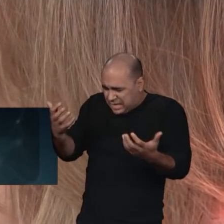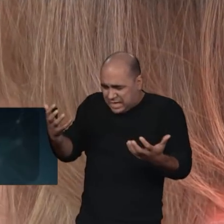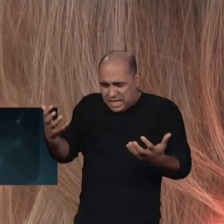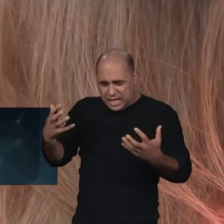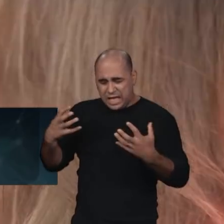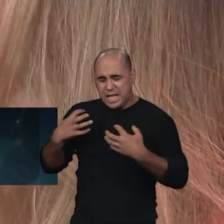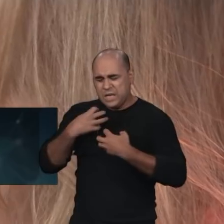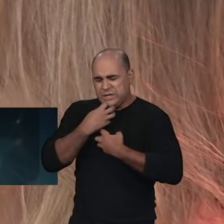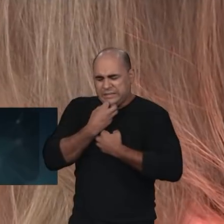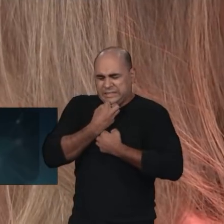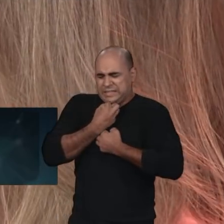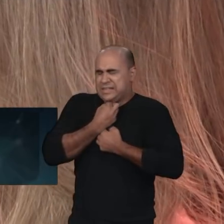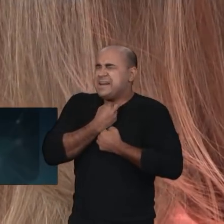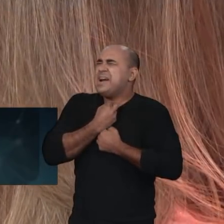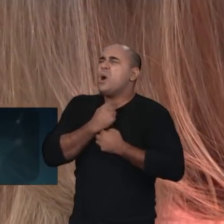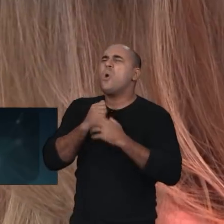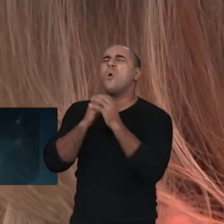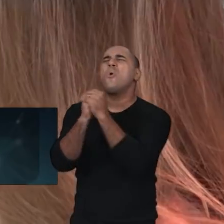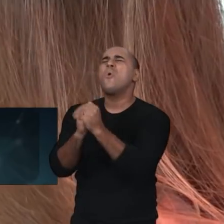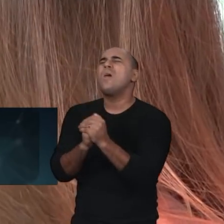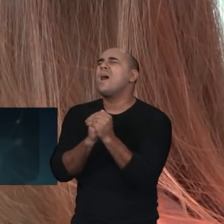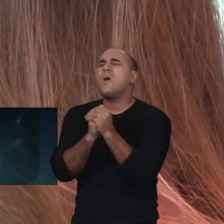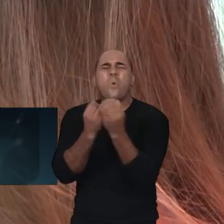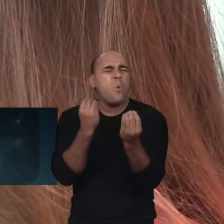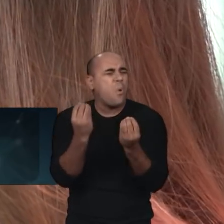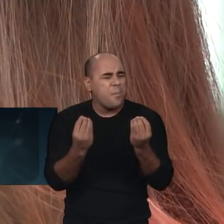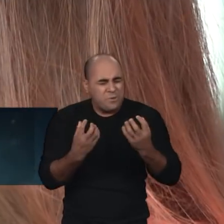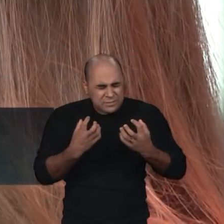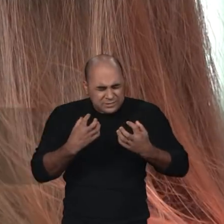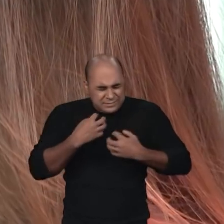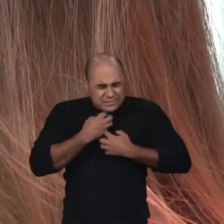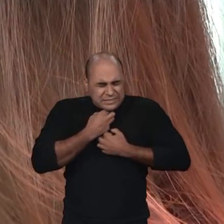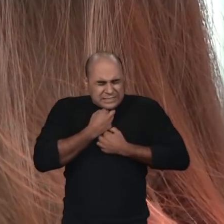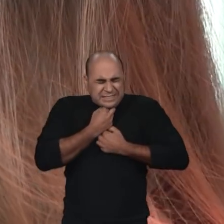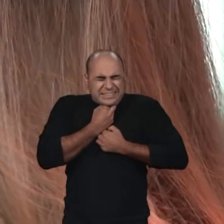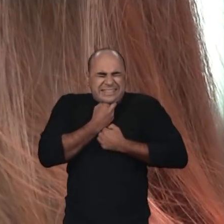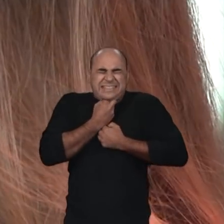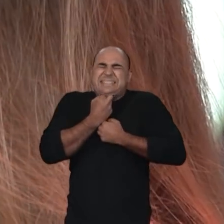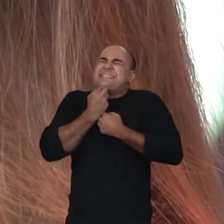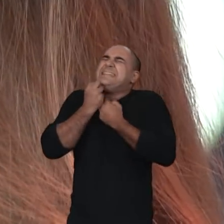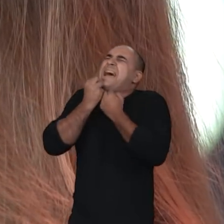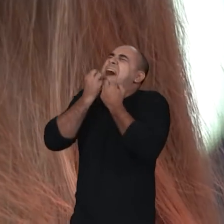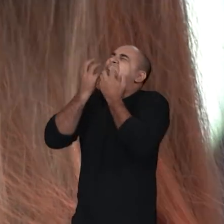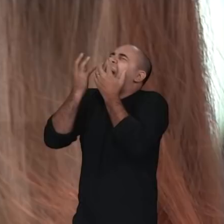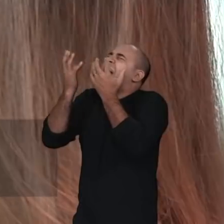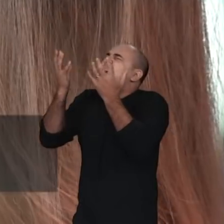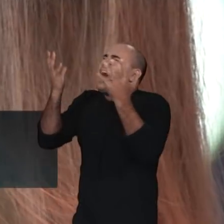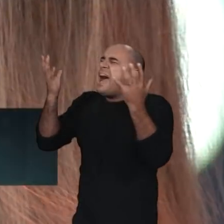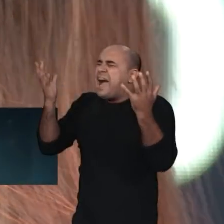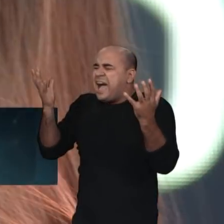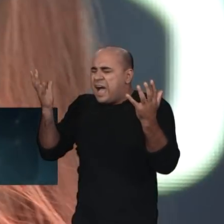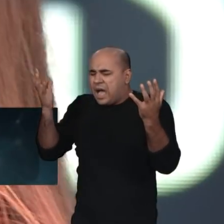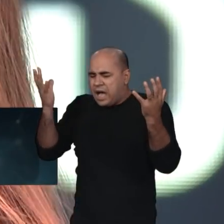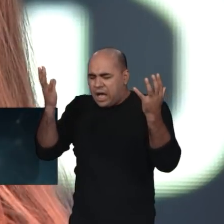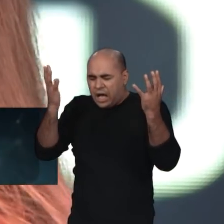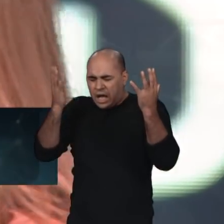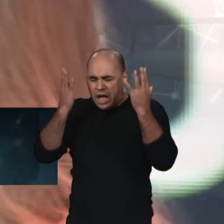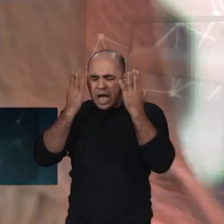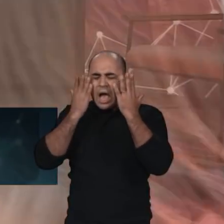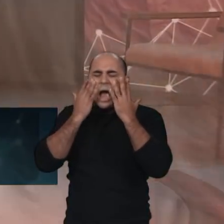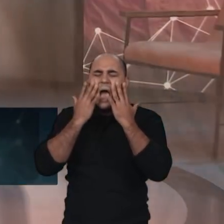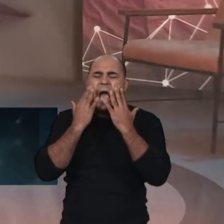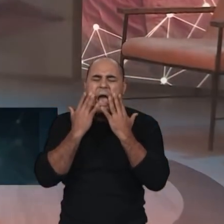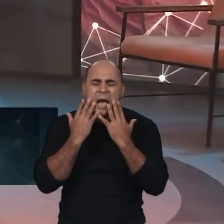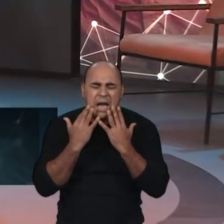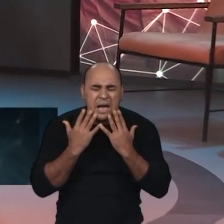encontrei de orar foi derramando as minhas lágrimas Aos